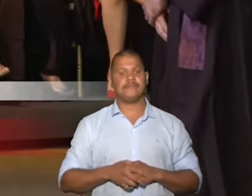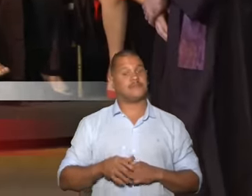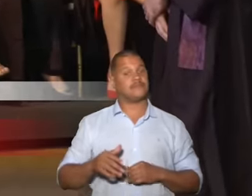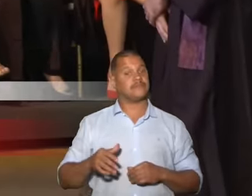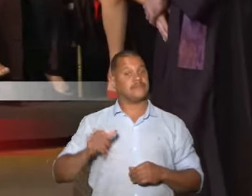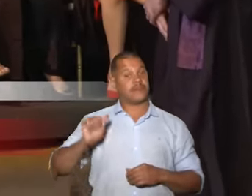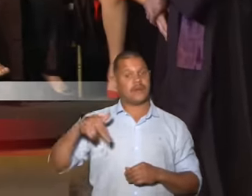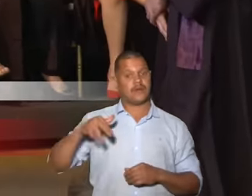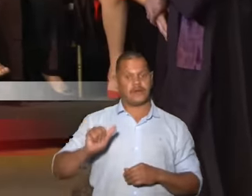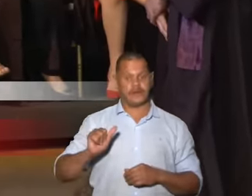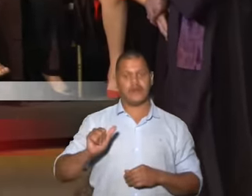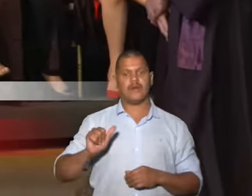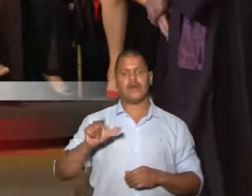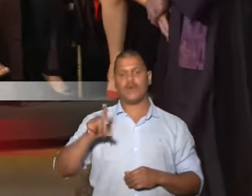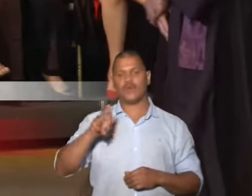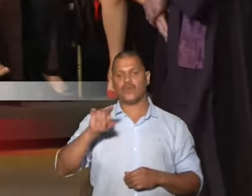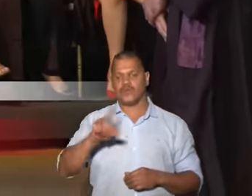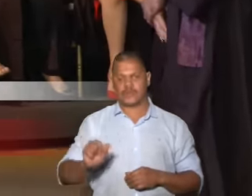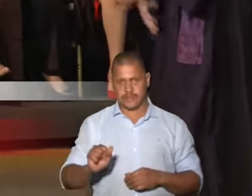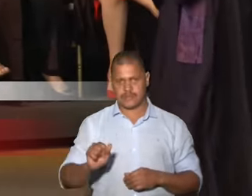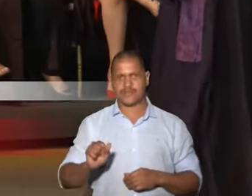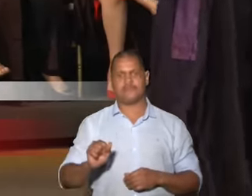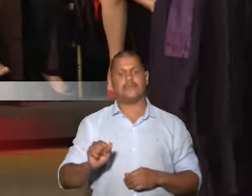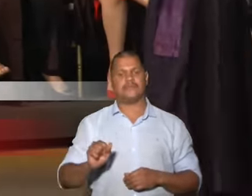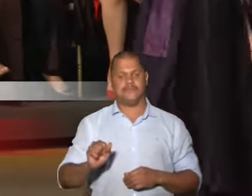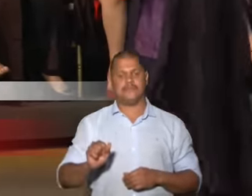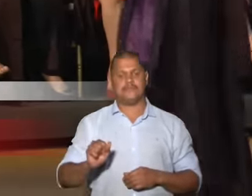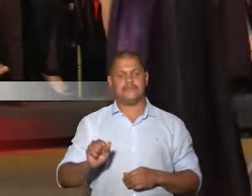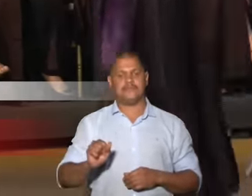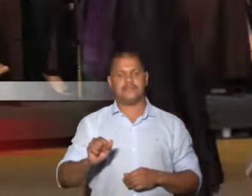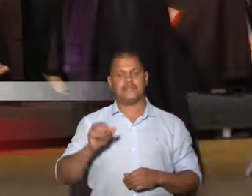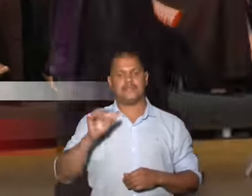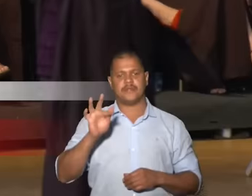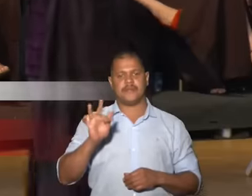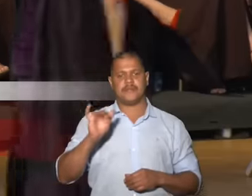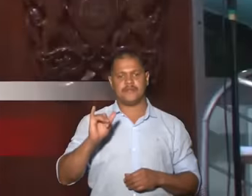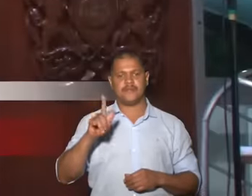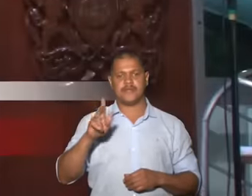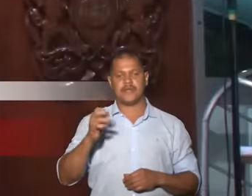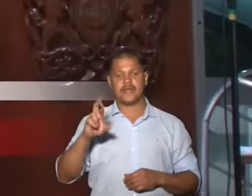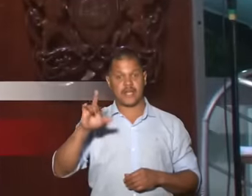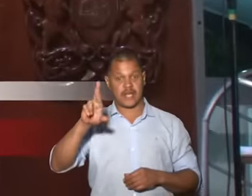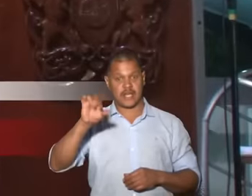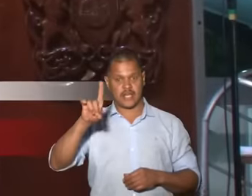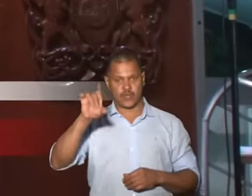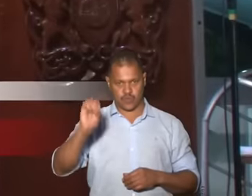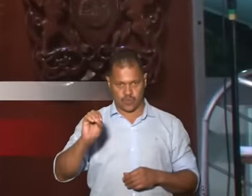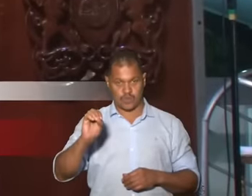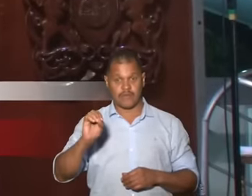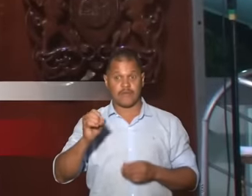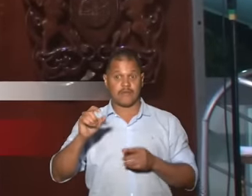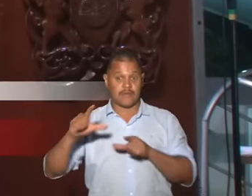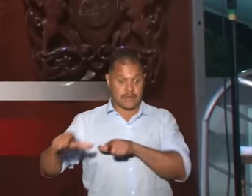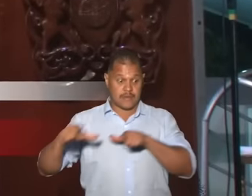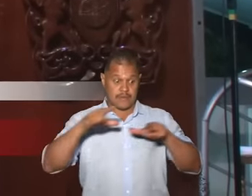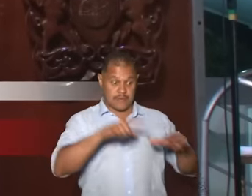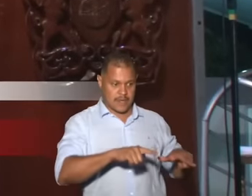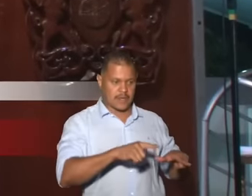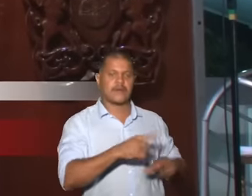Ana Luísa Esbruzzi Portela Figueiredo, que entregará as placas